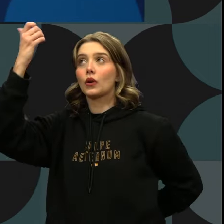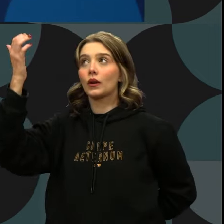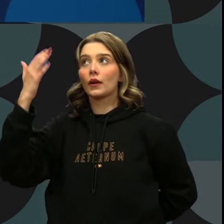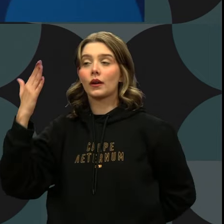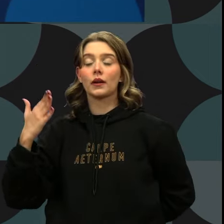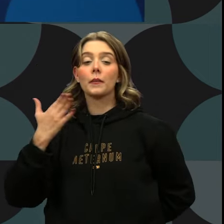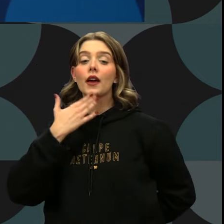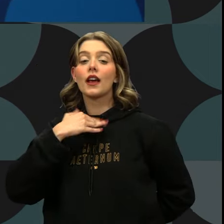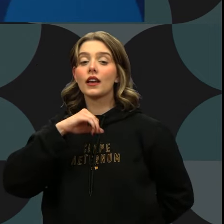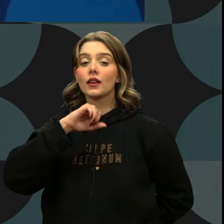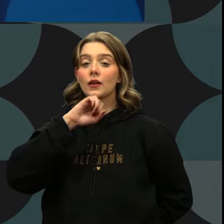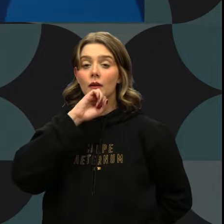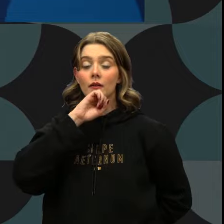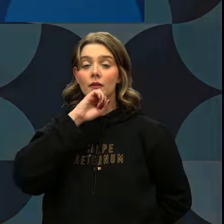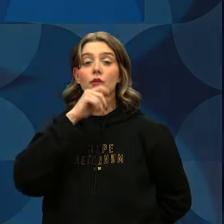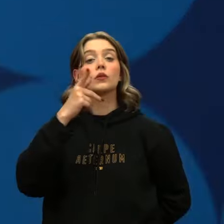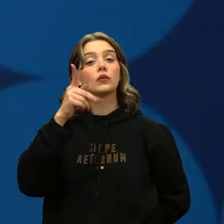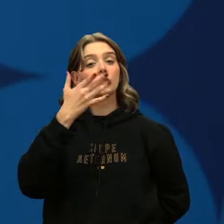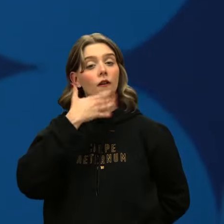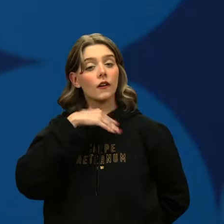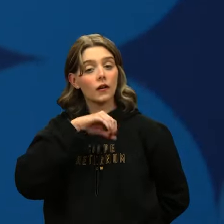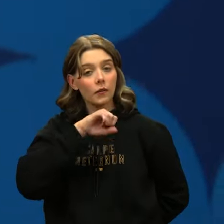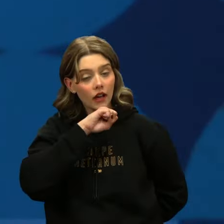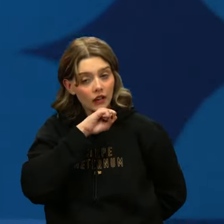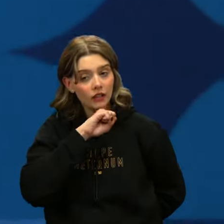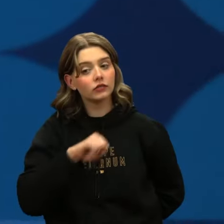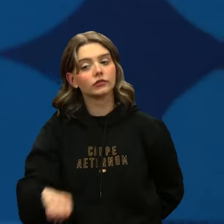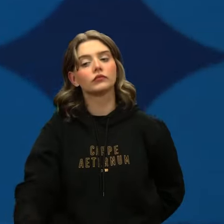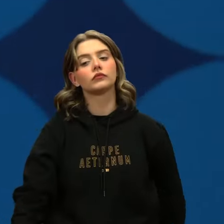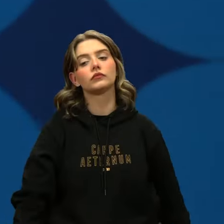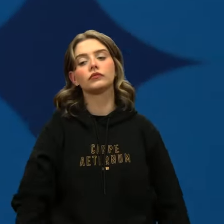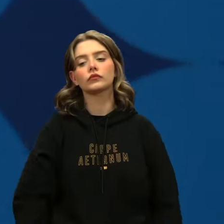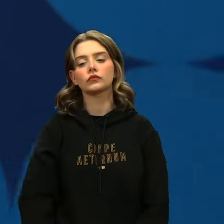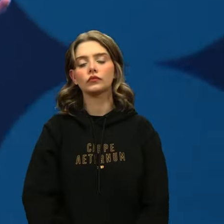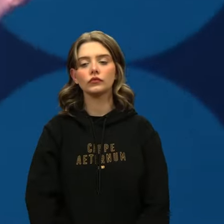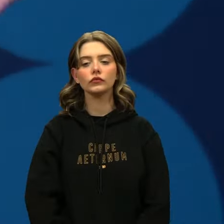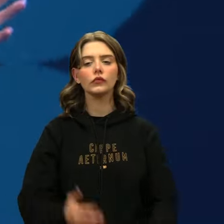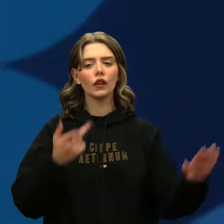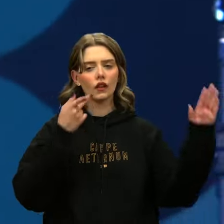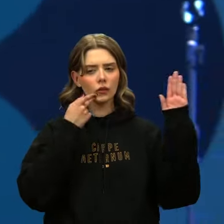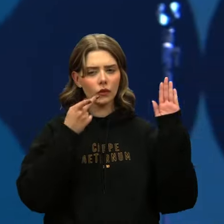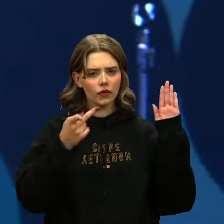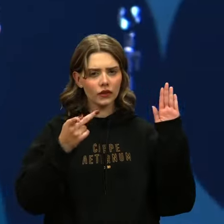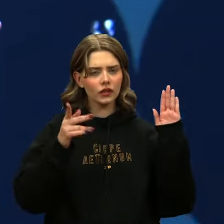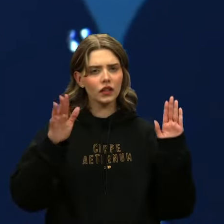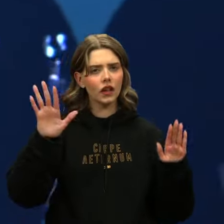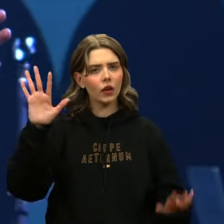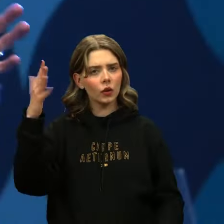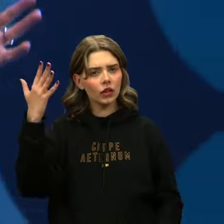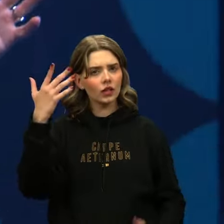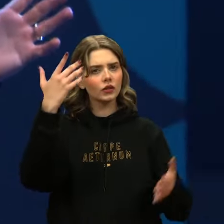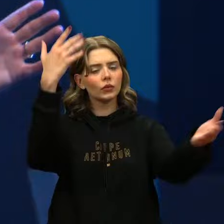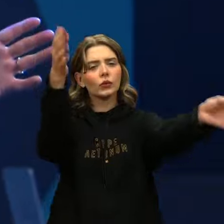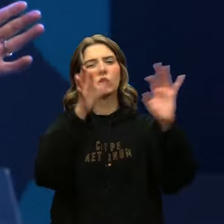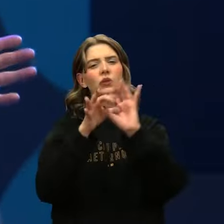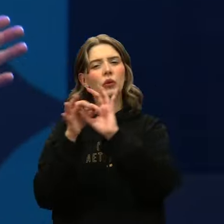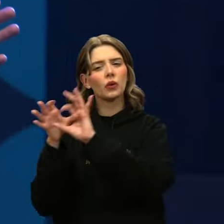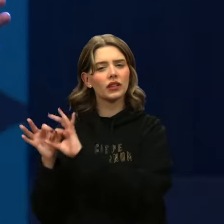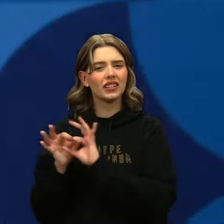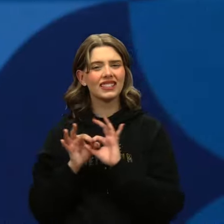a casa do seu pai. Essa profecia acontece num contexto em que a nação de